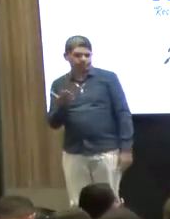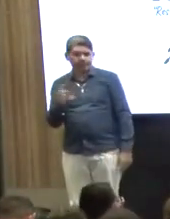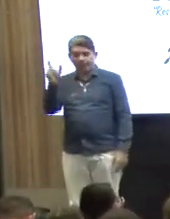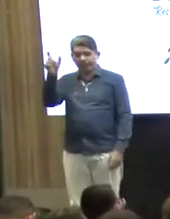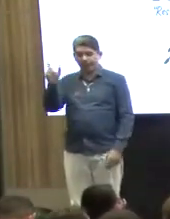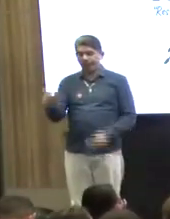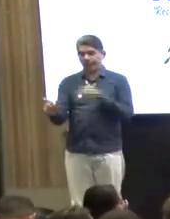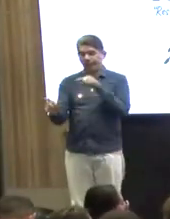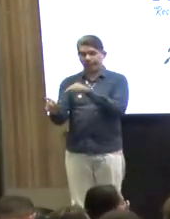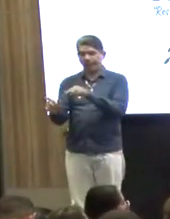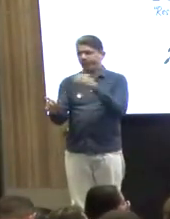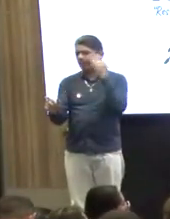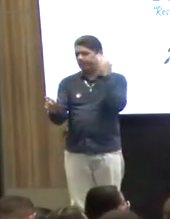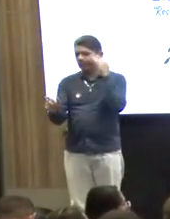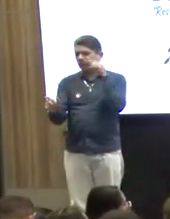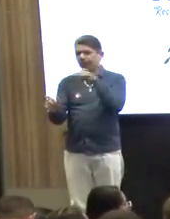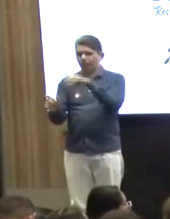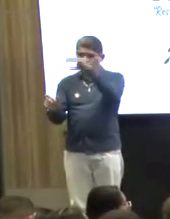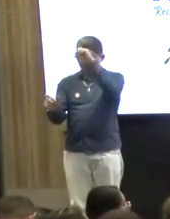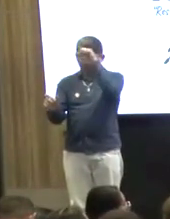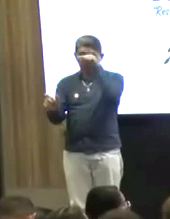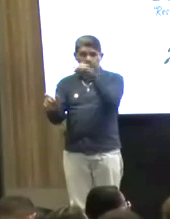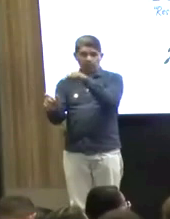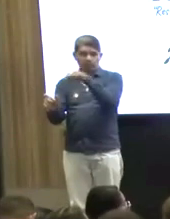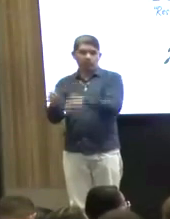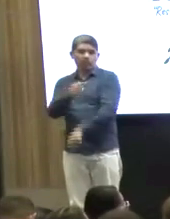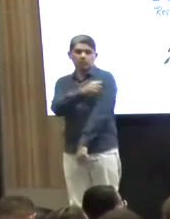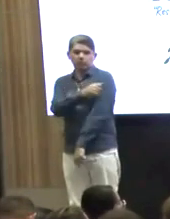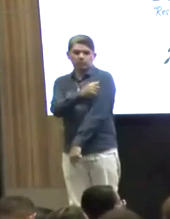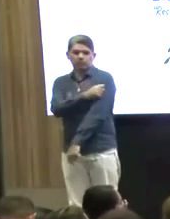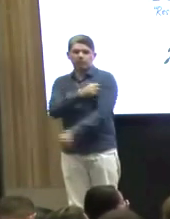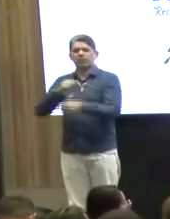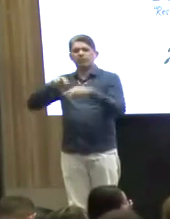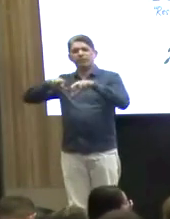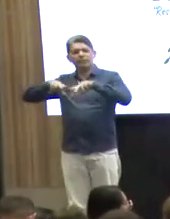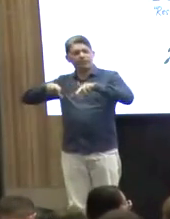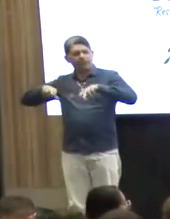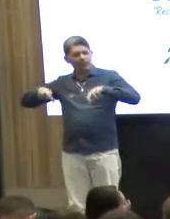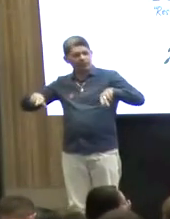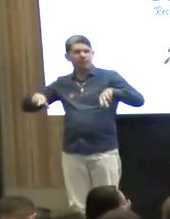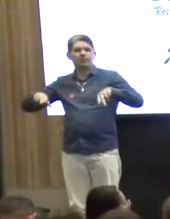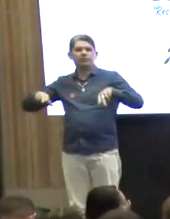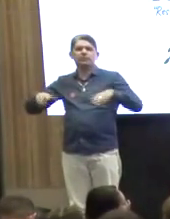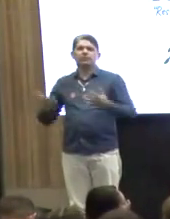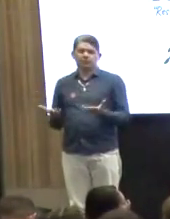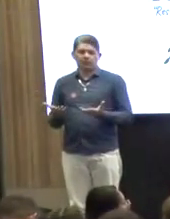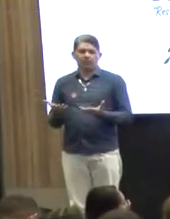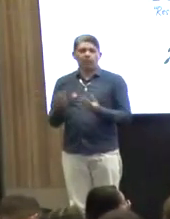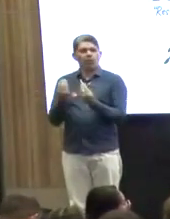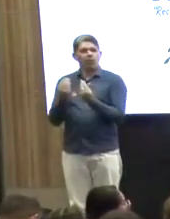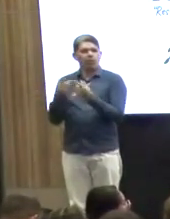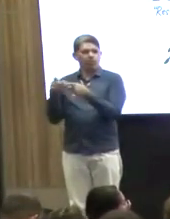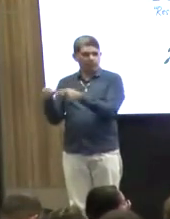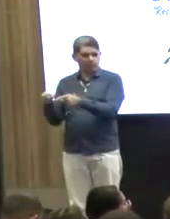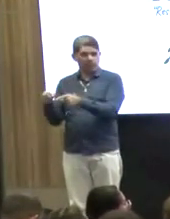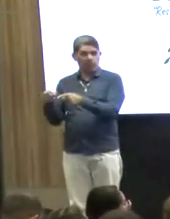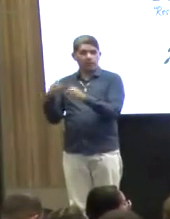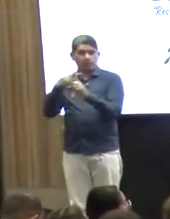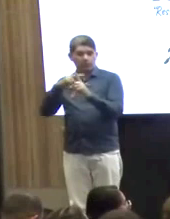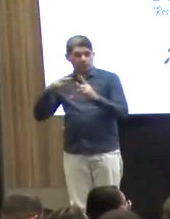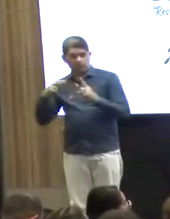sujeito, entender esse estudante, compreender essa dimensão da diversidade, da diferença, nessa perspectiva que eu estou trazendo para